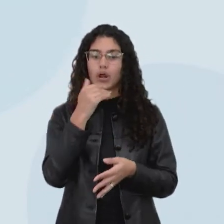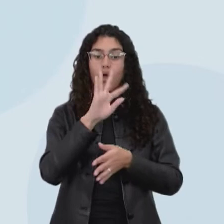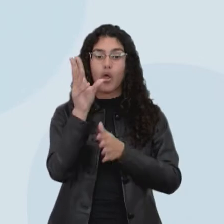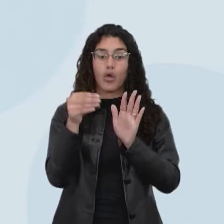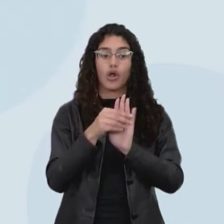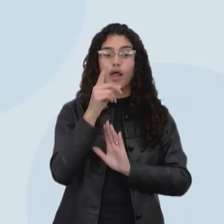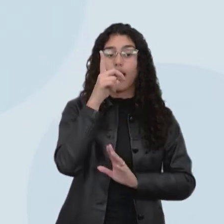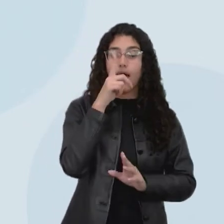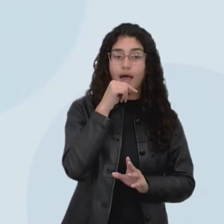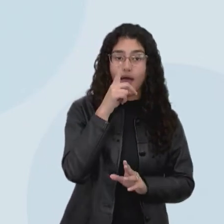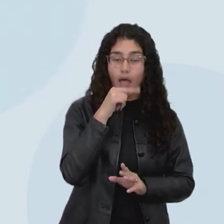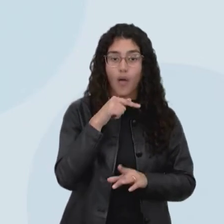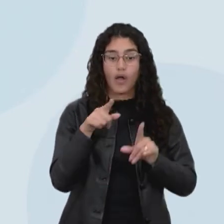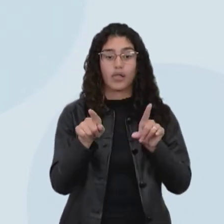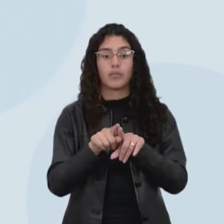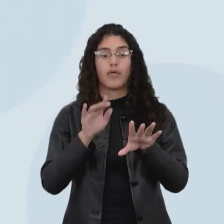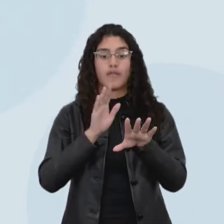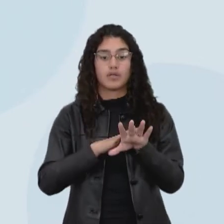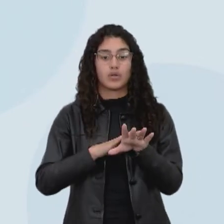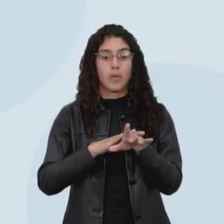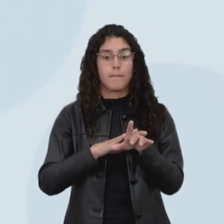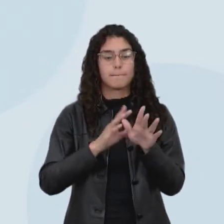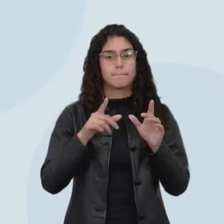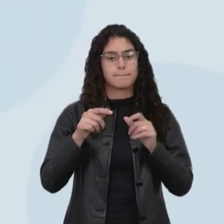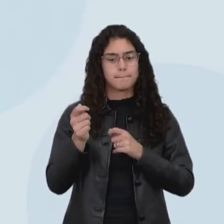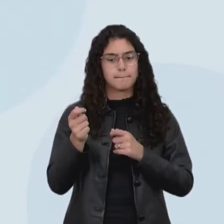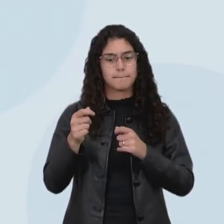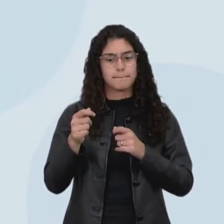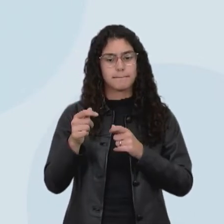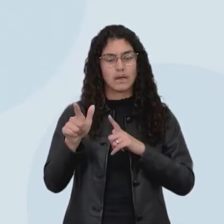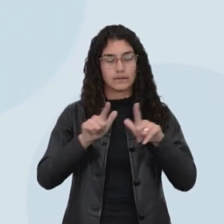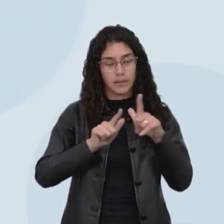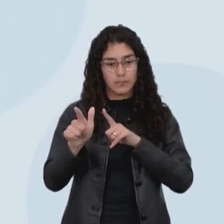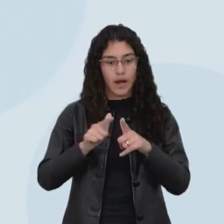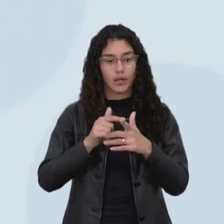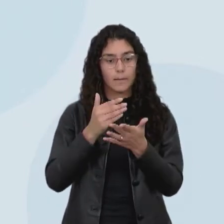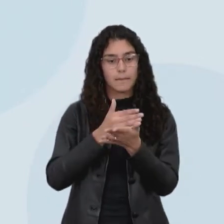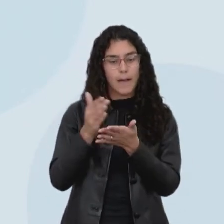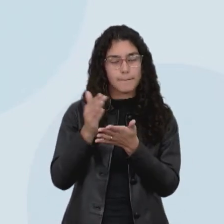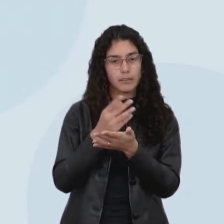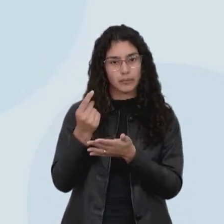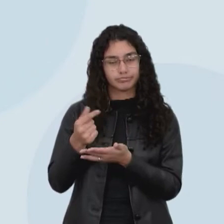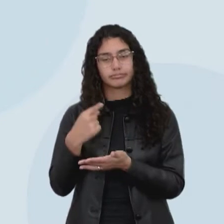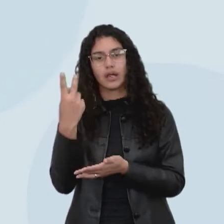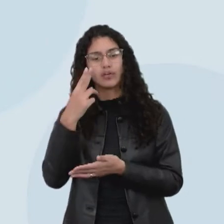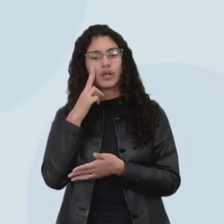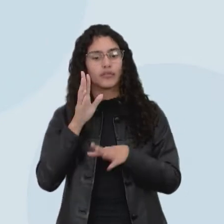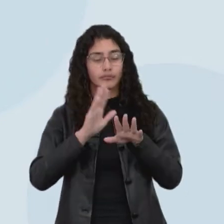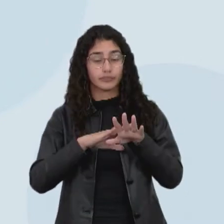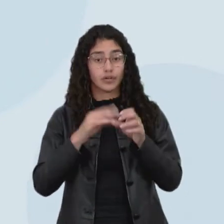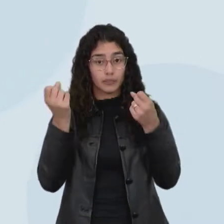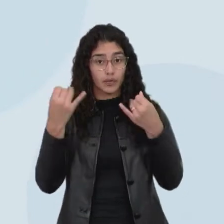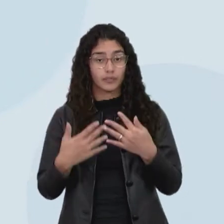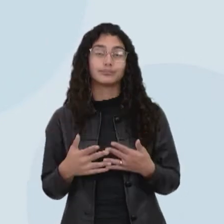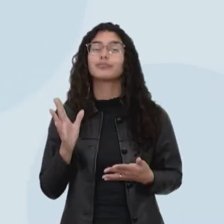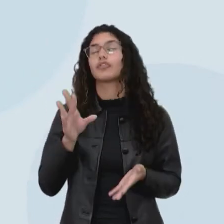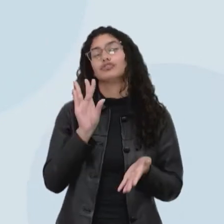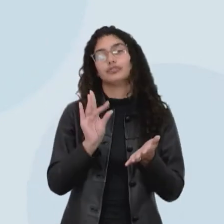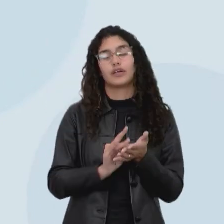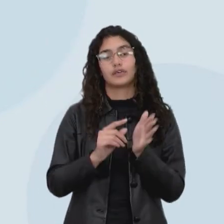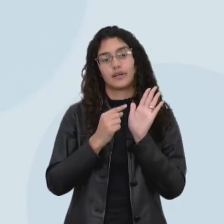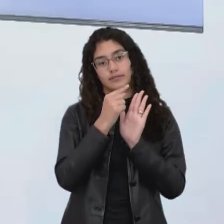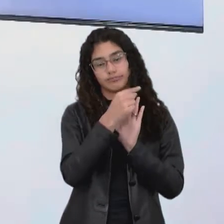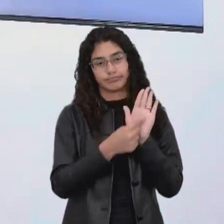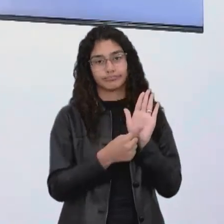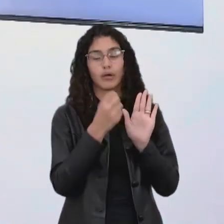incluindo-se a água, bem como a geração de emprego e redistribuição de renda. Então, sabe o que a gente acabou de falar? É exatamente o que está escrito